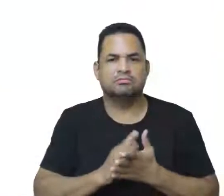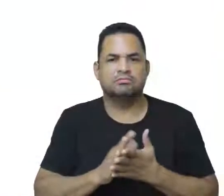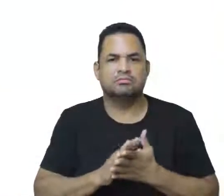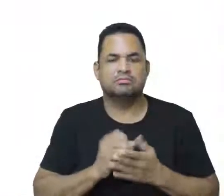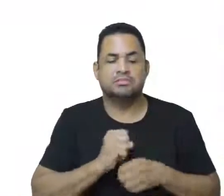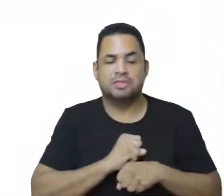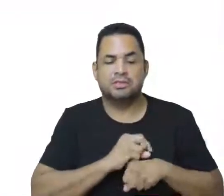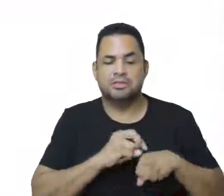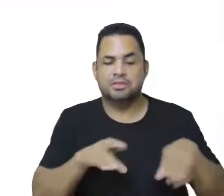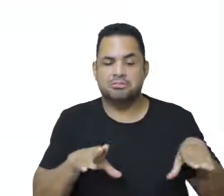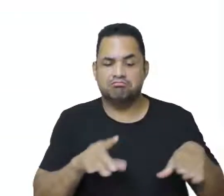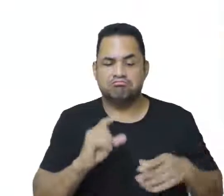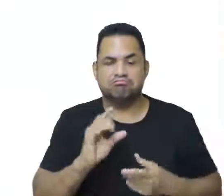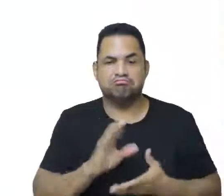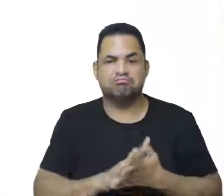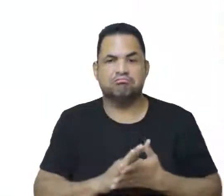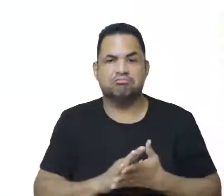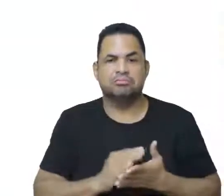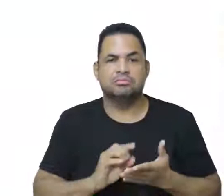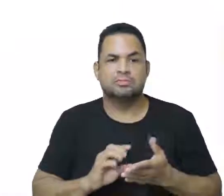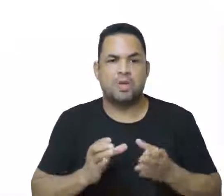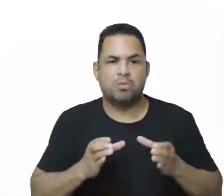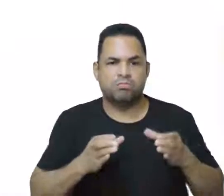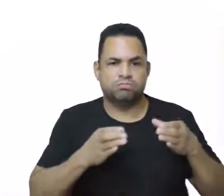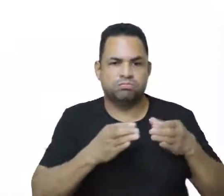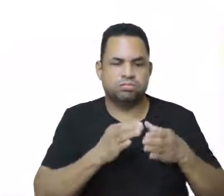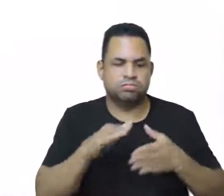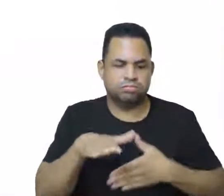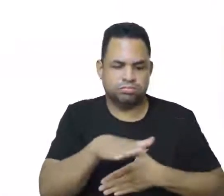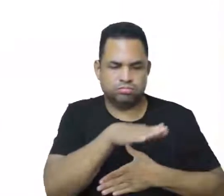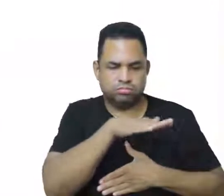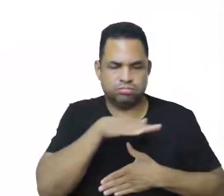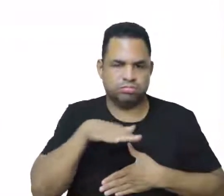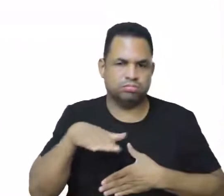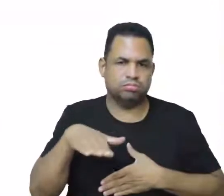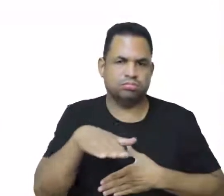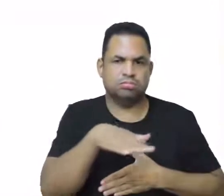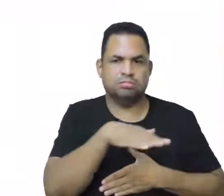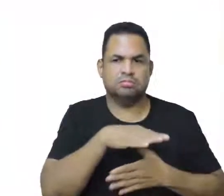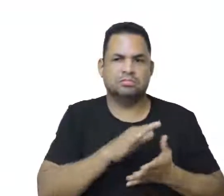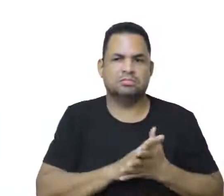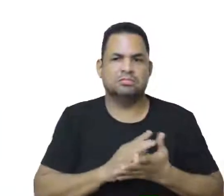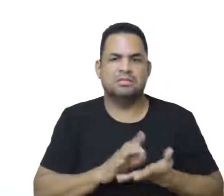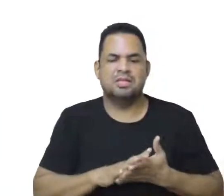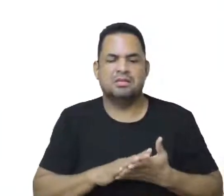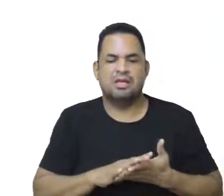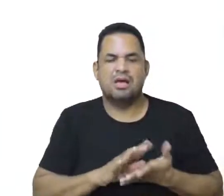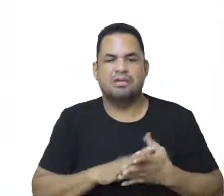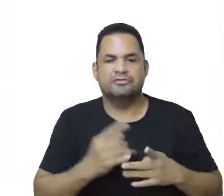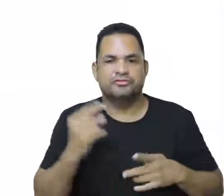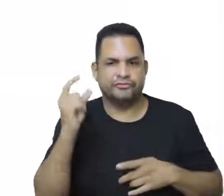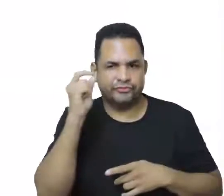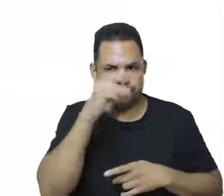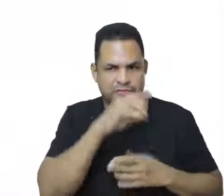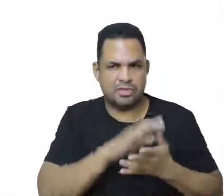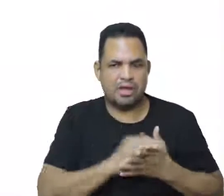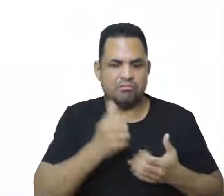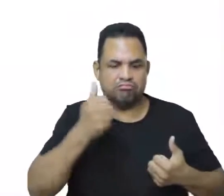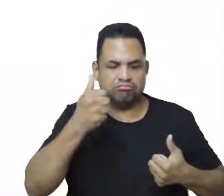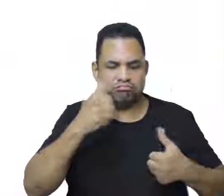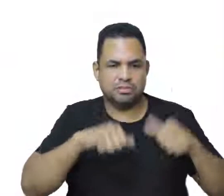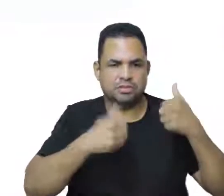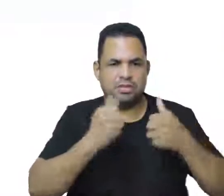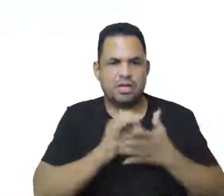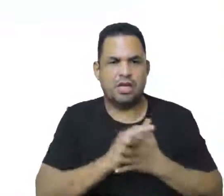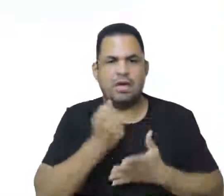de dispersar e concentram próximo à superfície, o que compromete a qualidade do ar